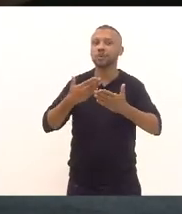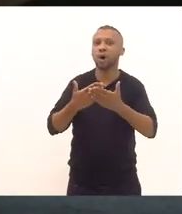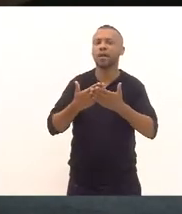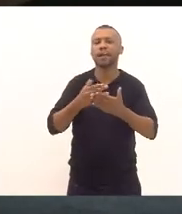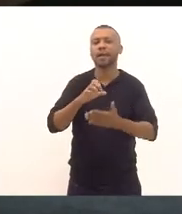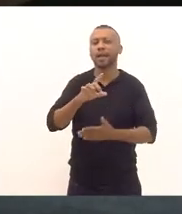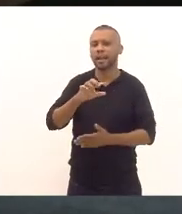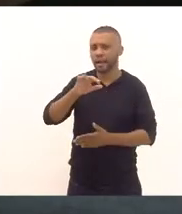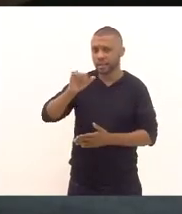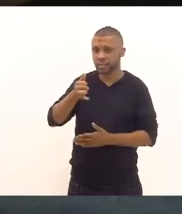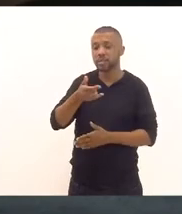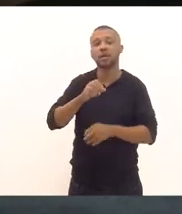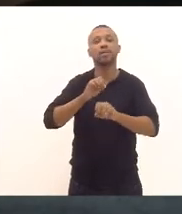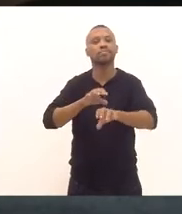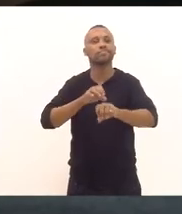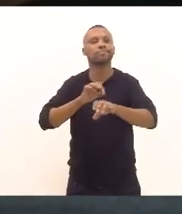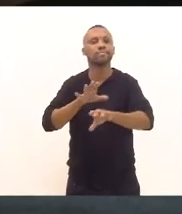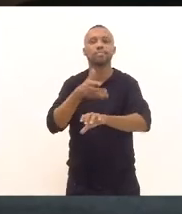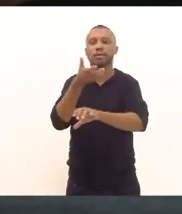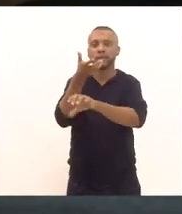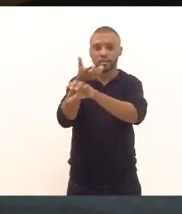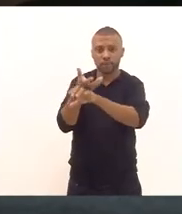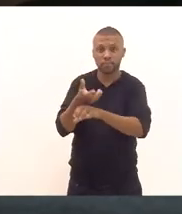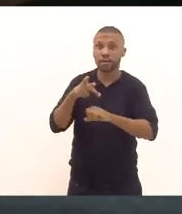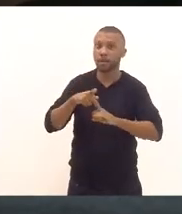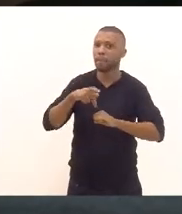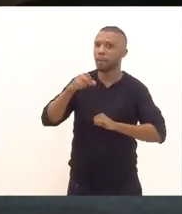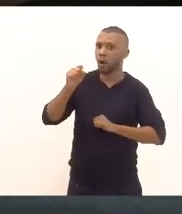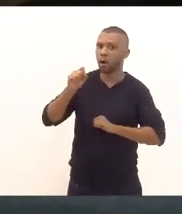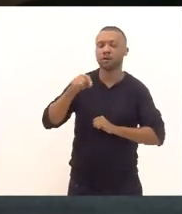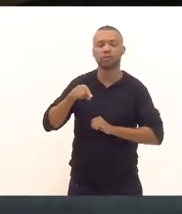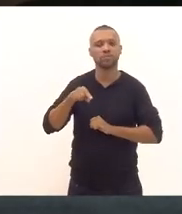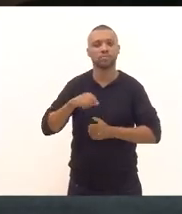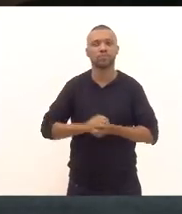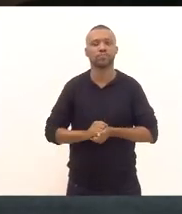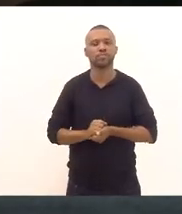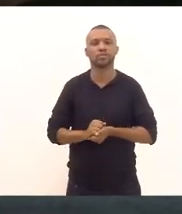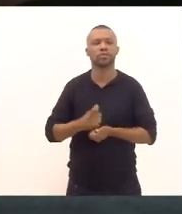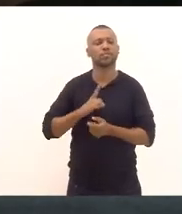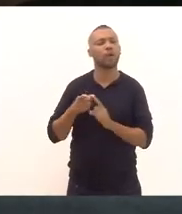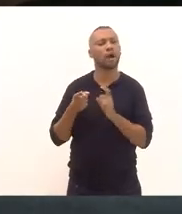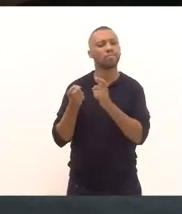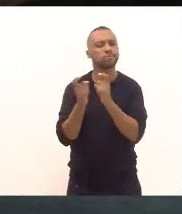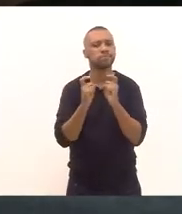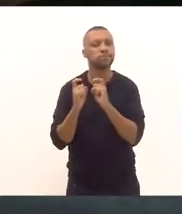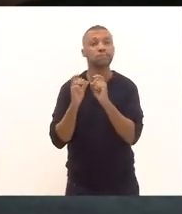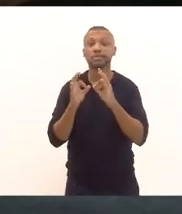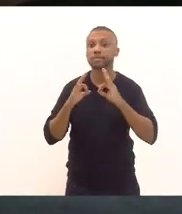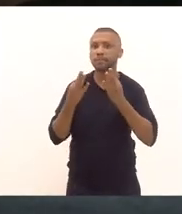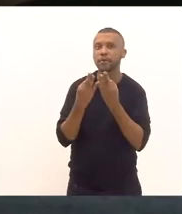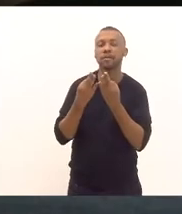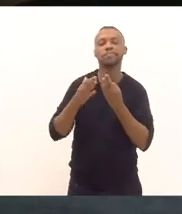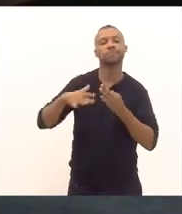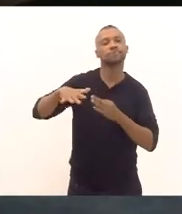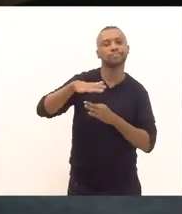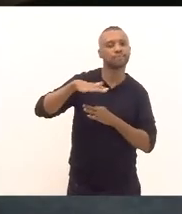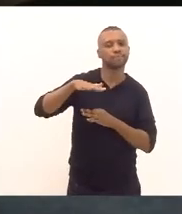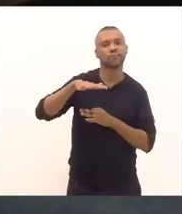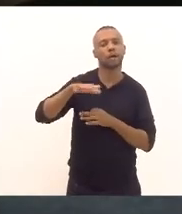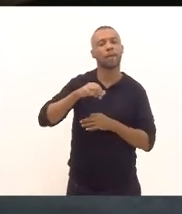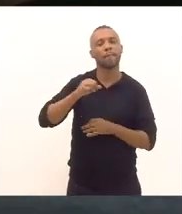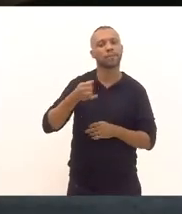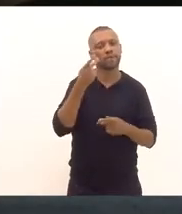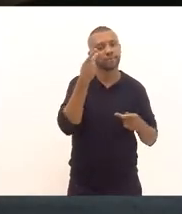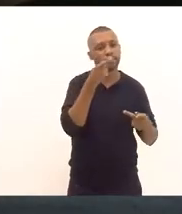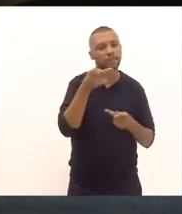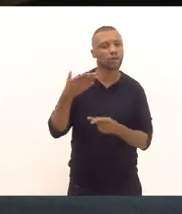Legislativo seleciona uma disciplina na pós-graduação de uma reunião lá com a diretora da escola do legislativo e fui visitar